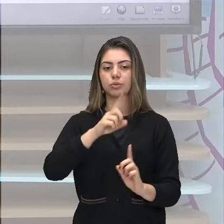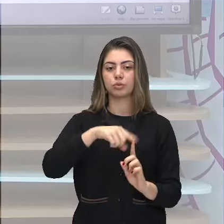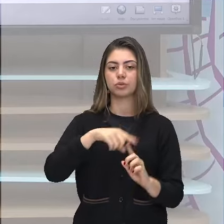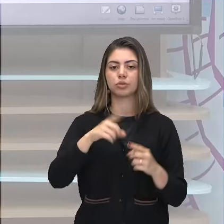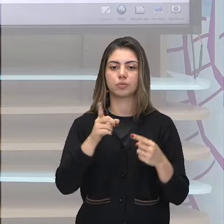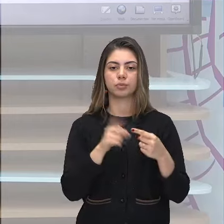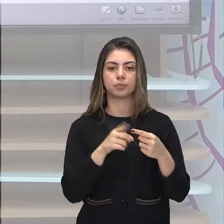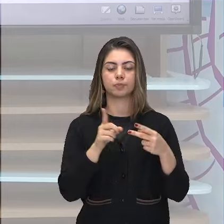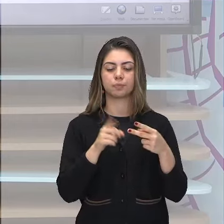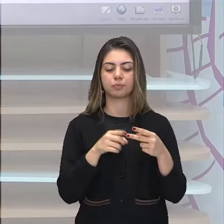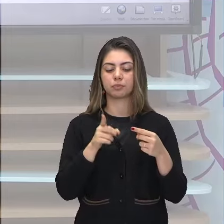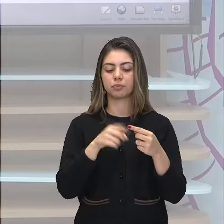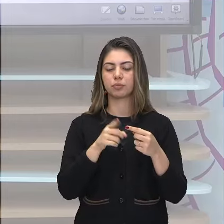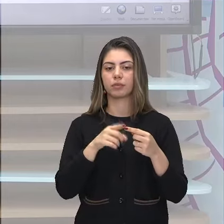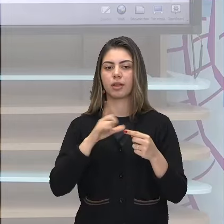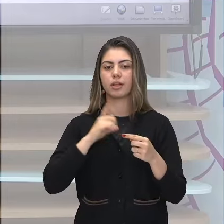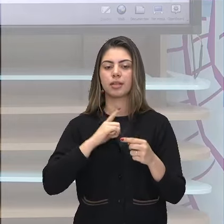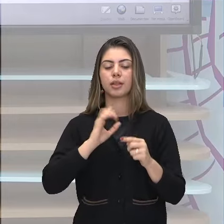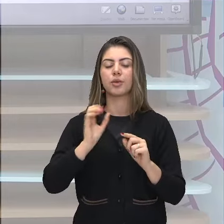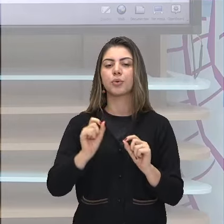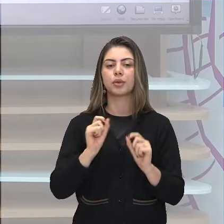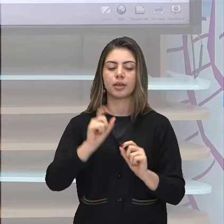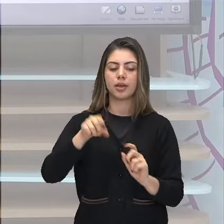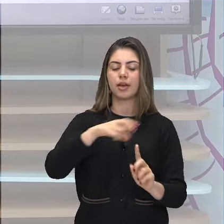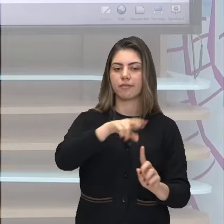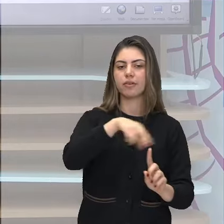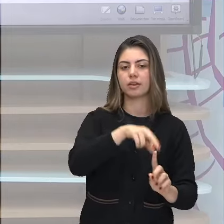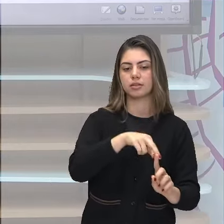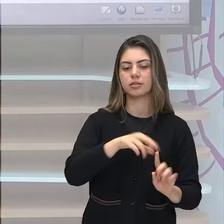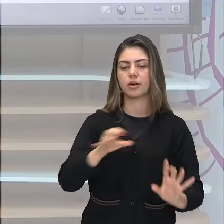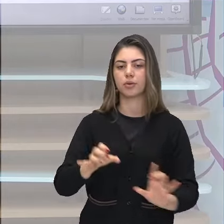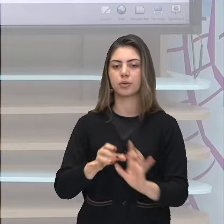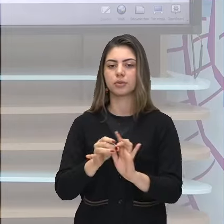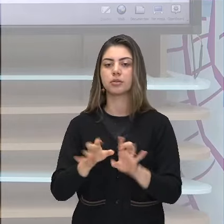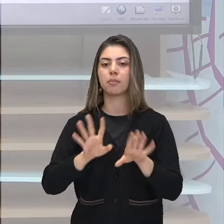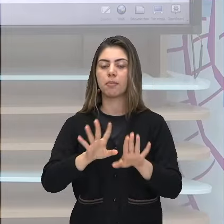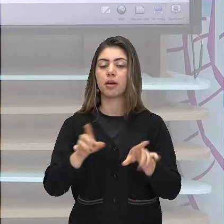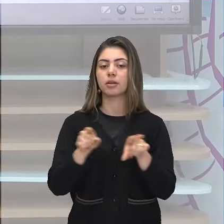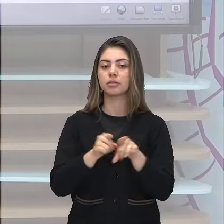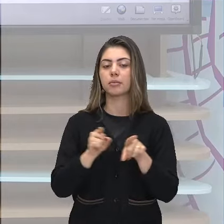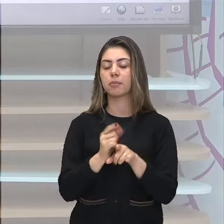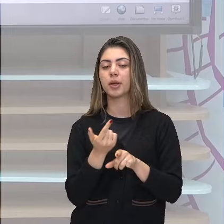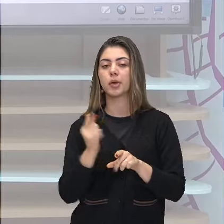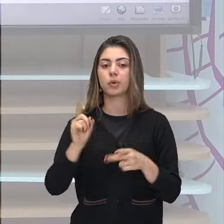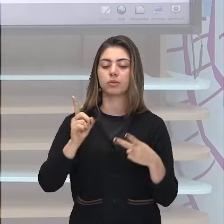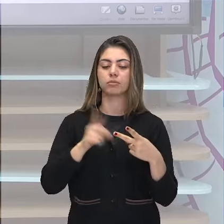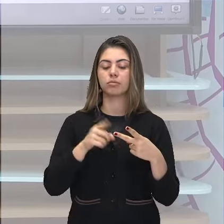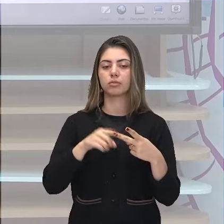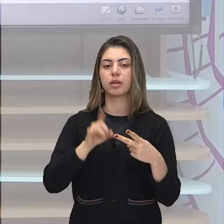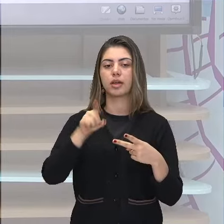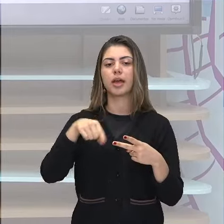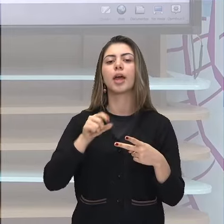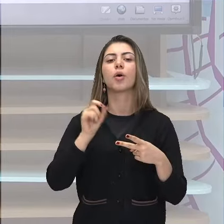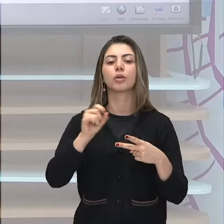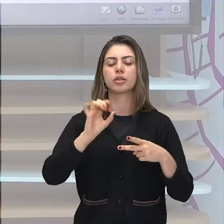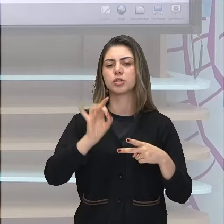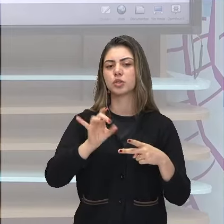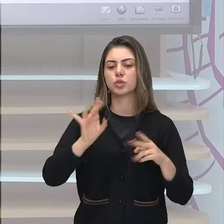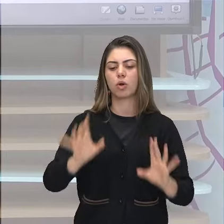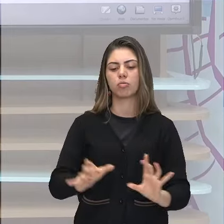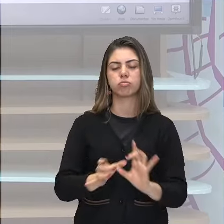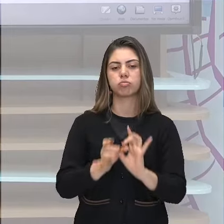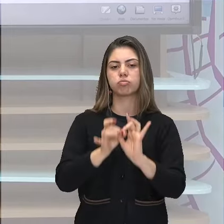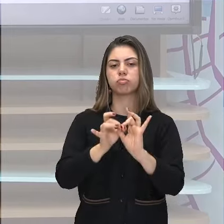que retoma o texto já mencionado, ou aquela que vai trazer uma ligação,